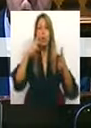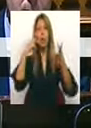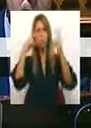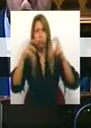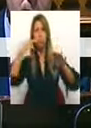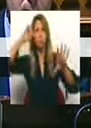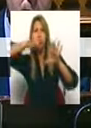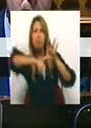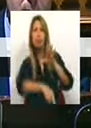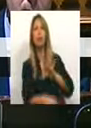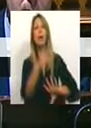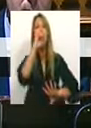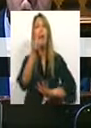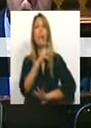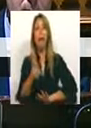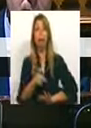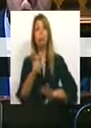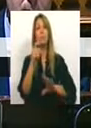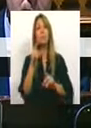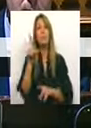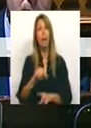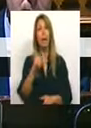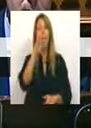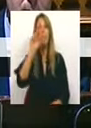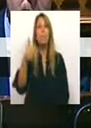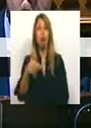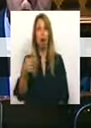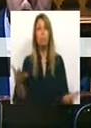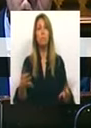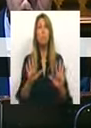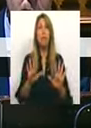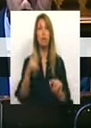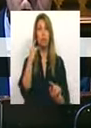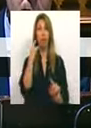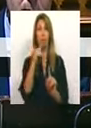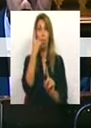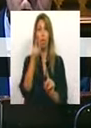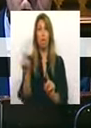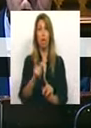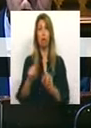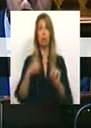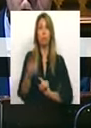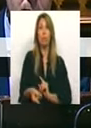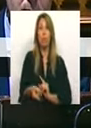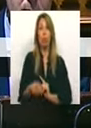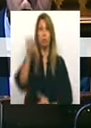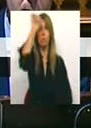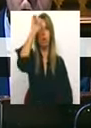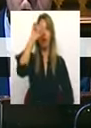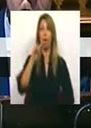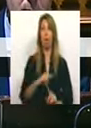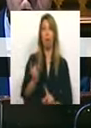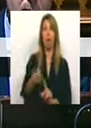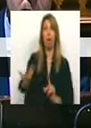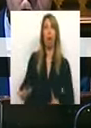de gás e petróleo. Acontece que, menos de um mês depois, em janeiro deste ano, o país era surpreendido com